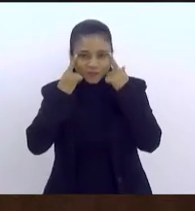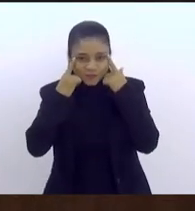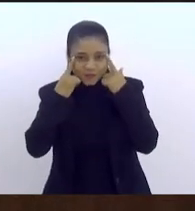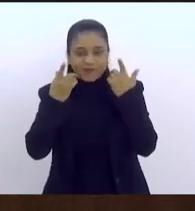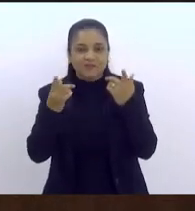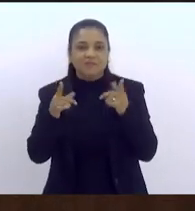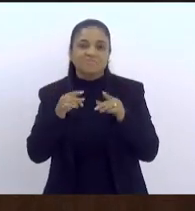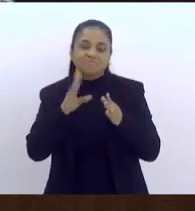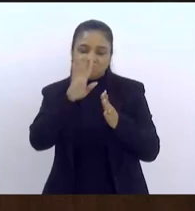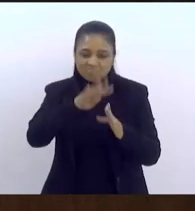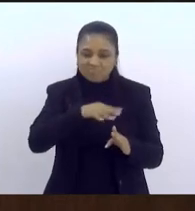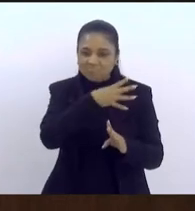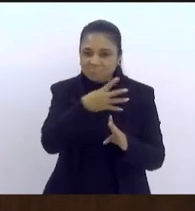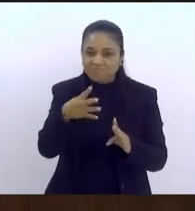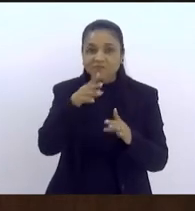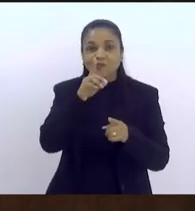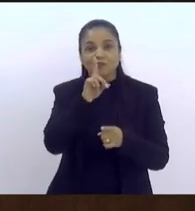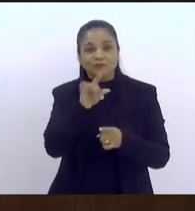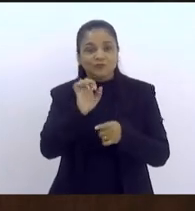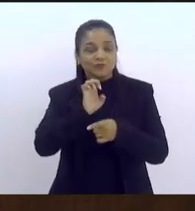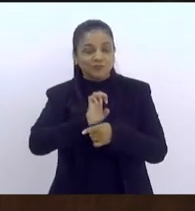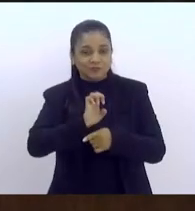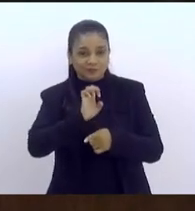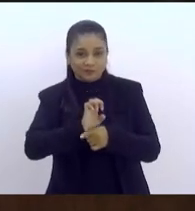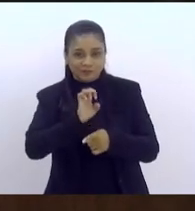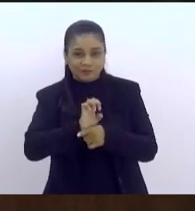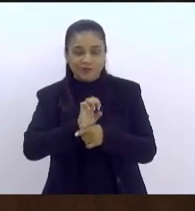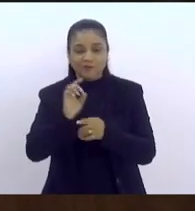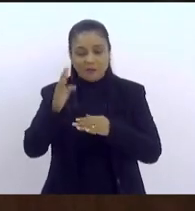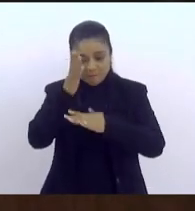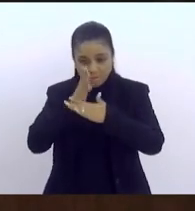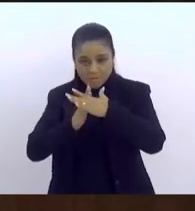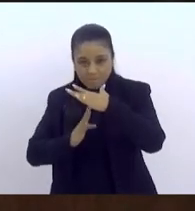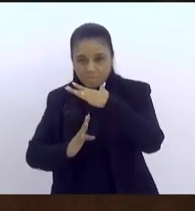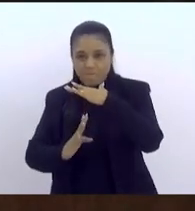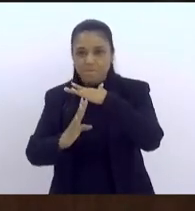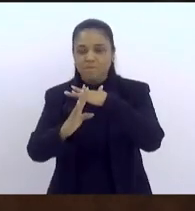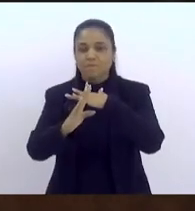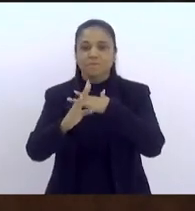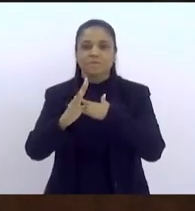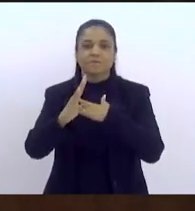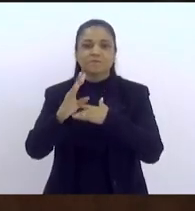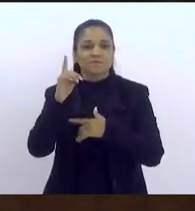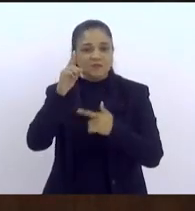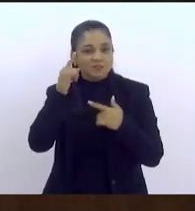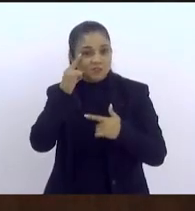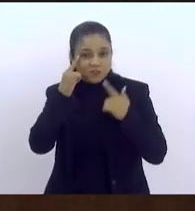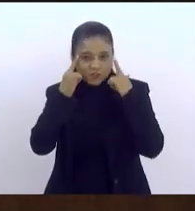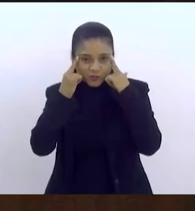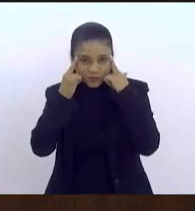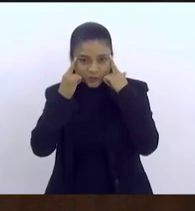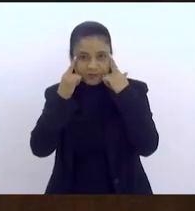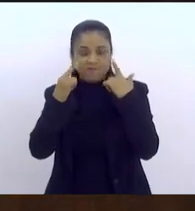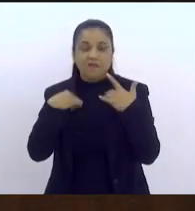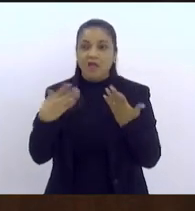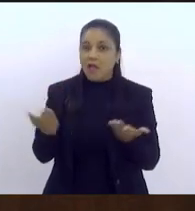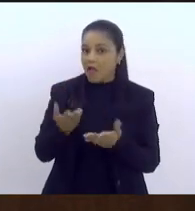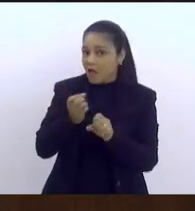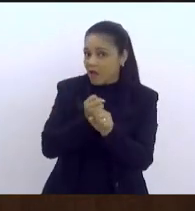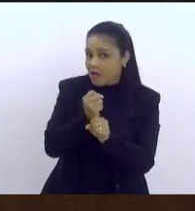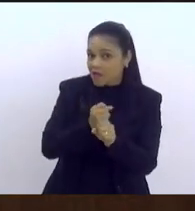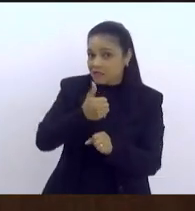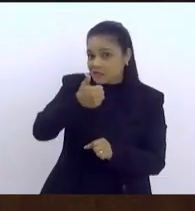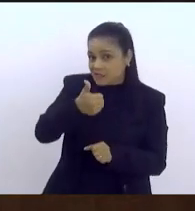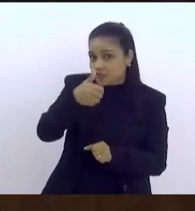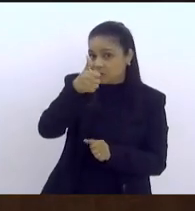oficial do Estado do Rio de Janeiro o Dia Estadual de Valorização da Imigração Japonesa. Lembrando que esse ano a gente comemora 115